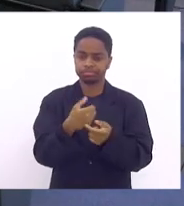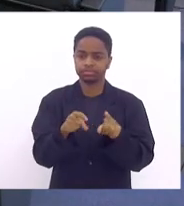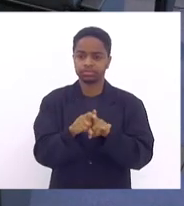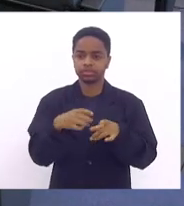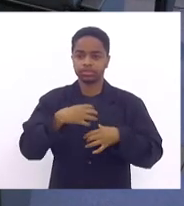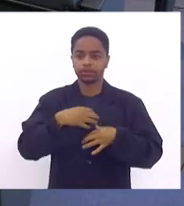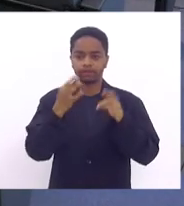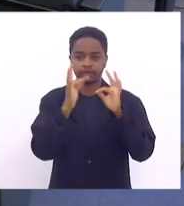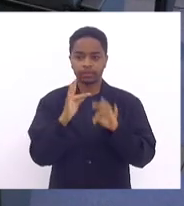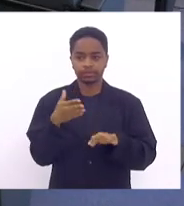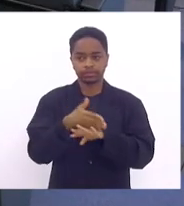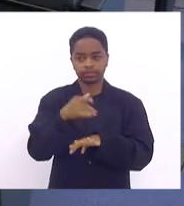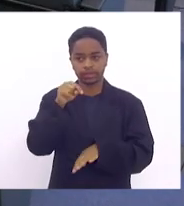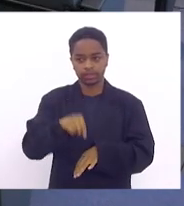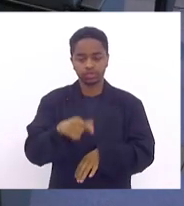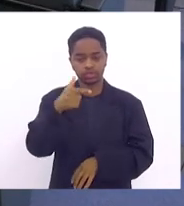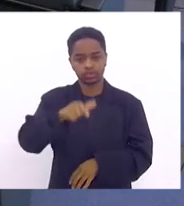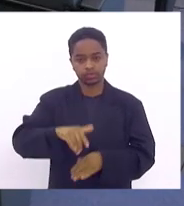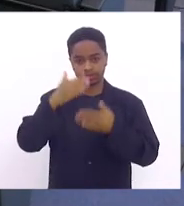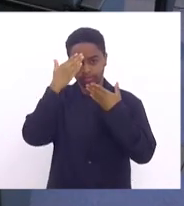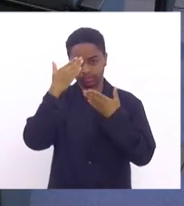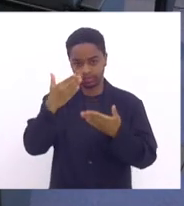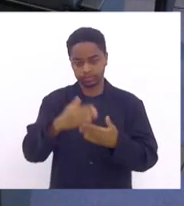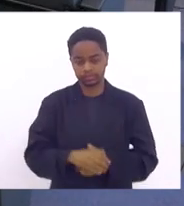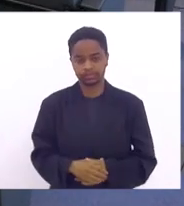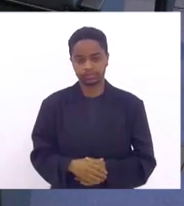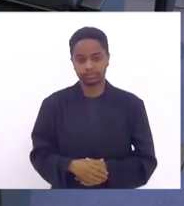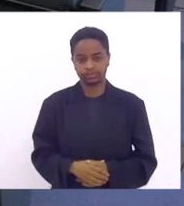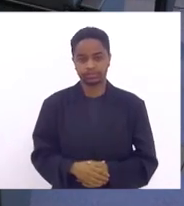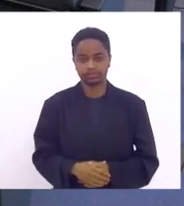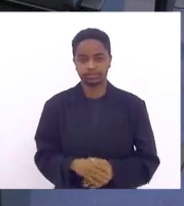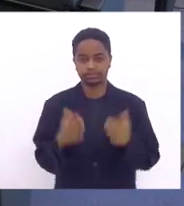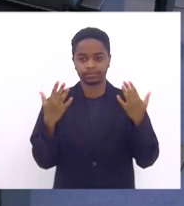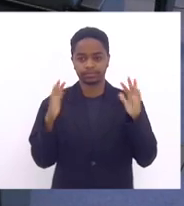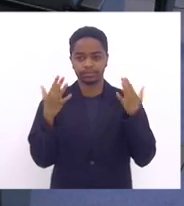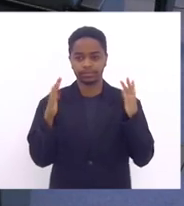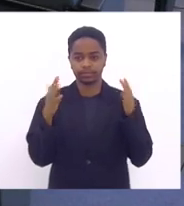de estar aqui e agradeço muito mais uma vez de a palavra muito